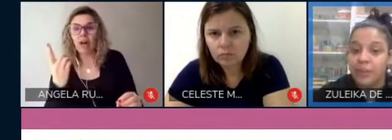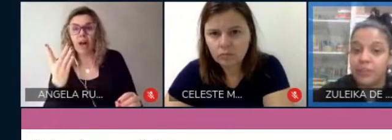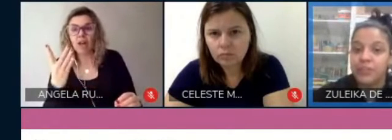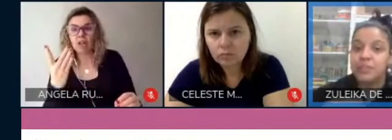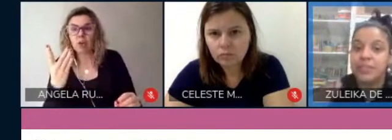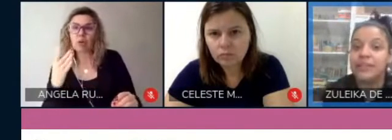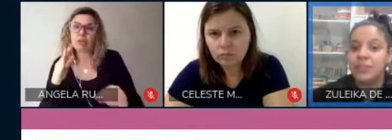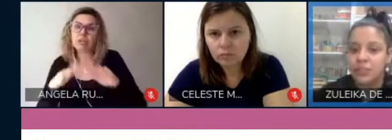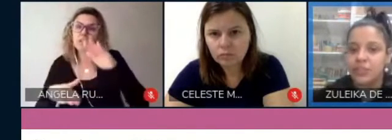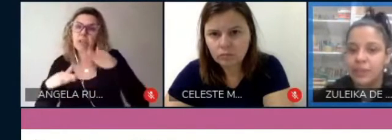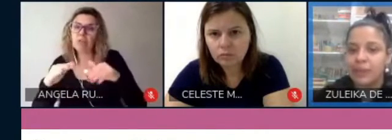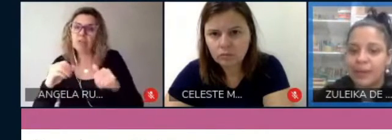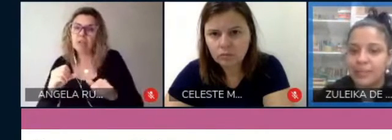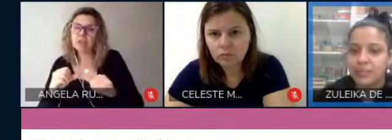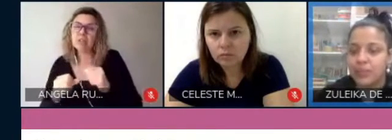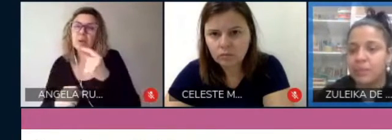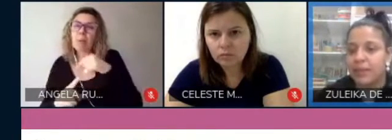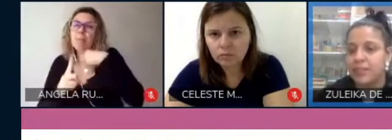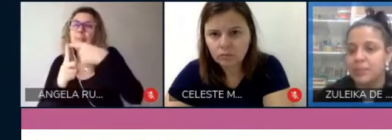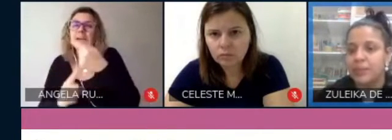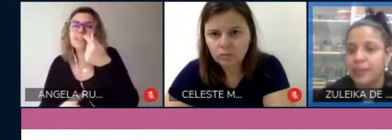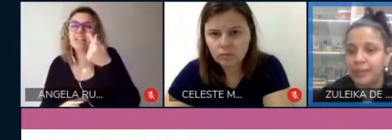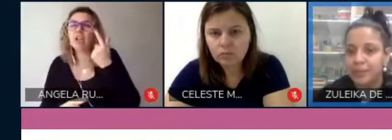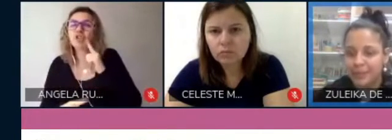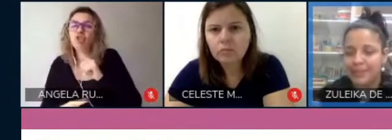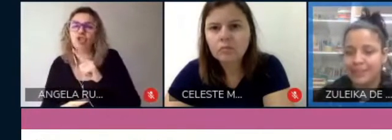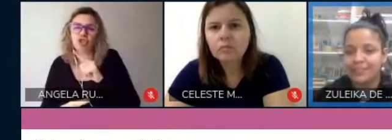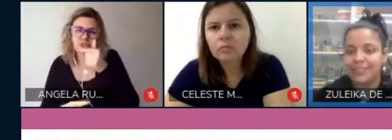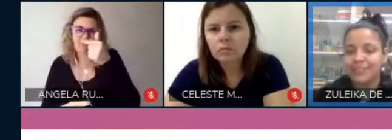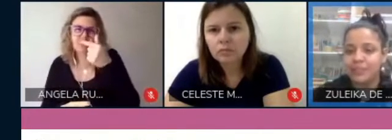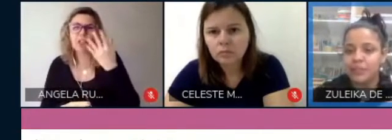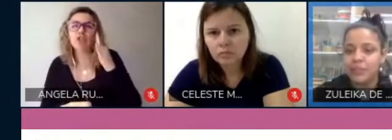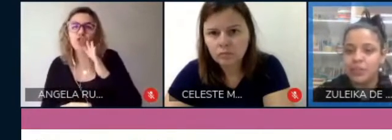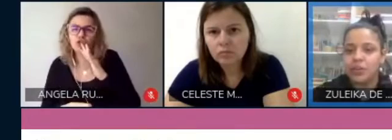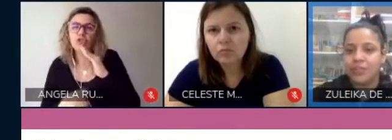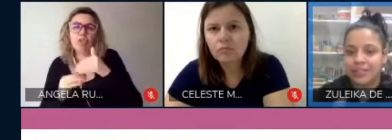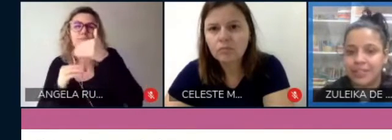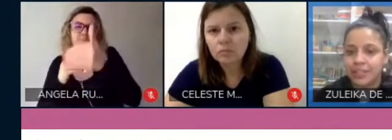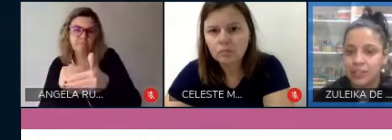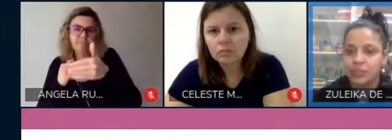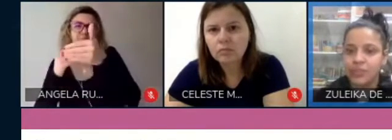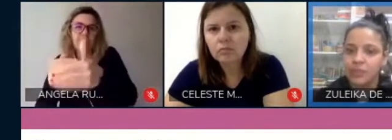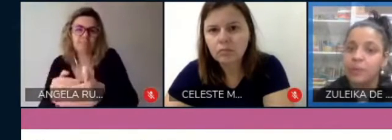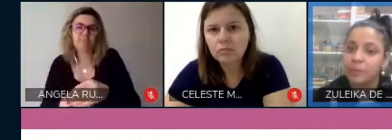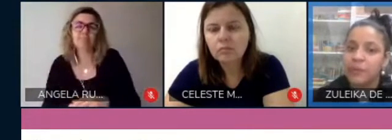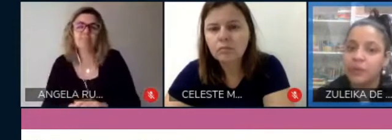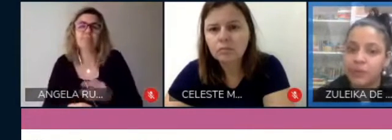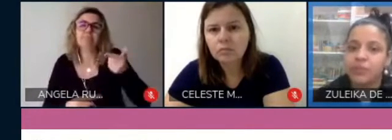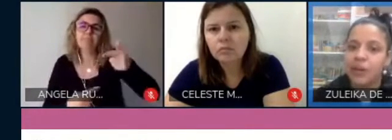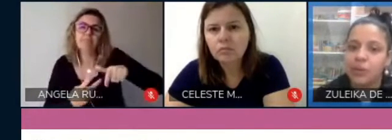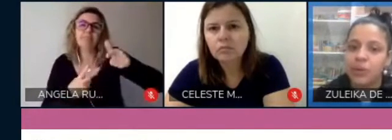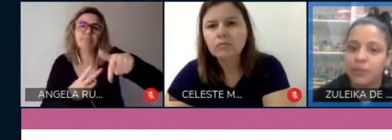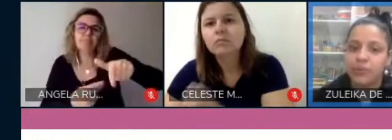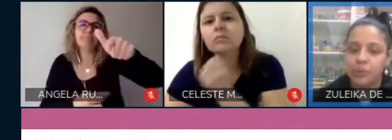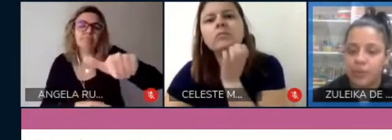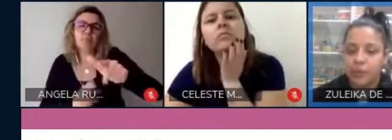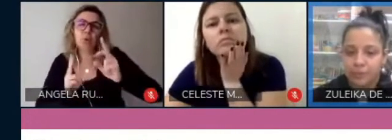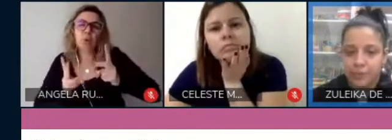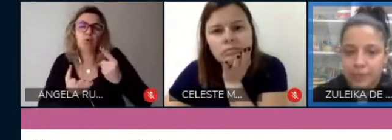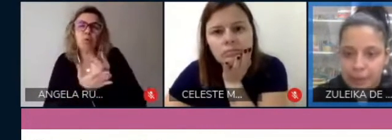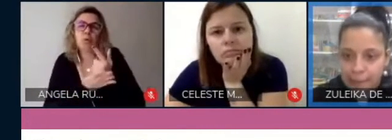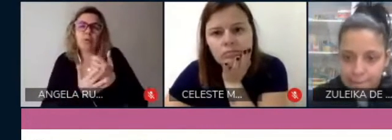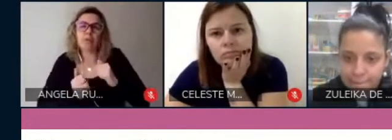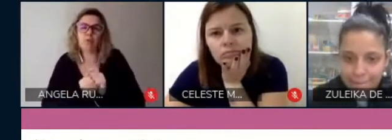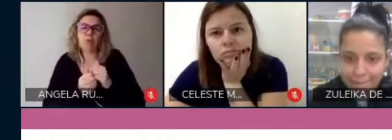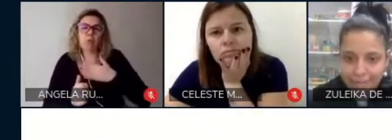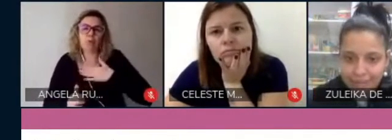a provavelmente 7 dias a mais de empréstimo. Entendem? Então, é só eu fazer essa renovação para poder continuar com o livro